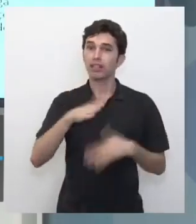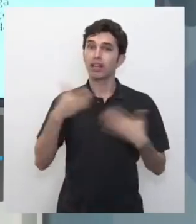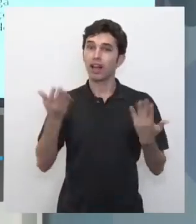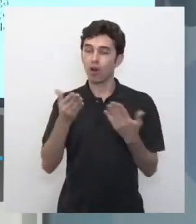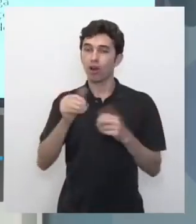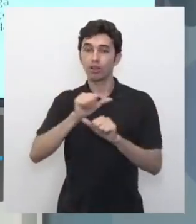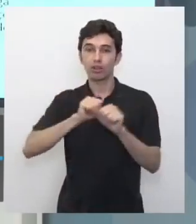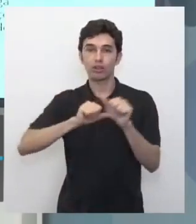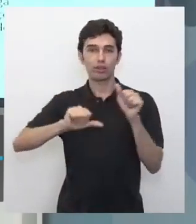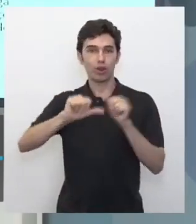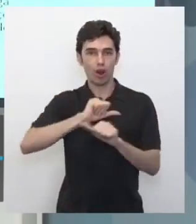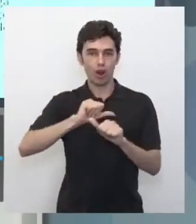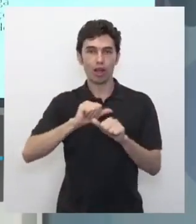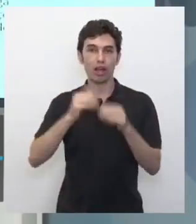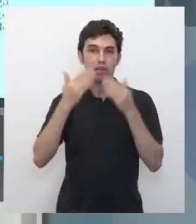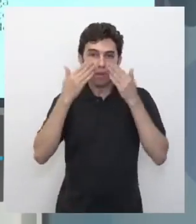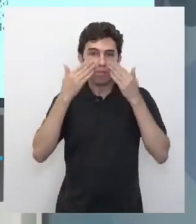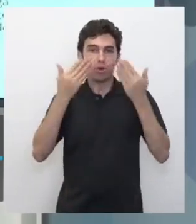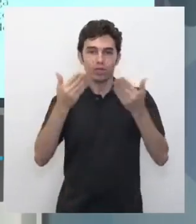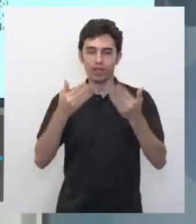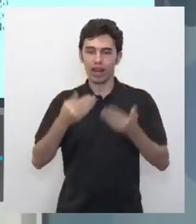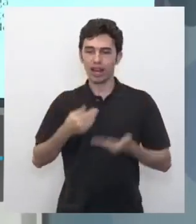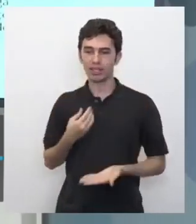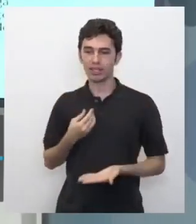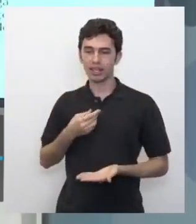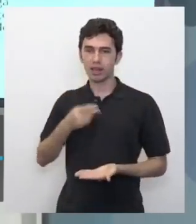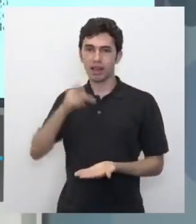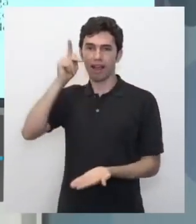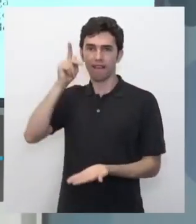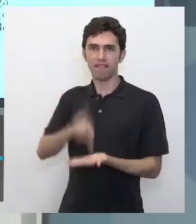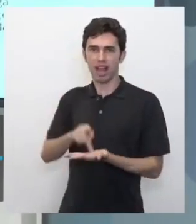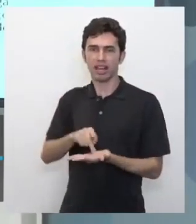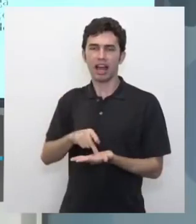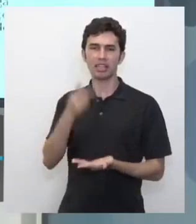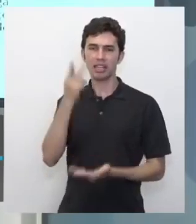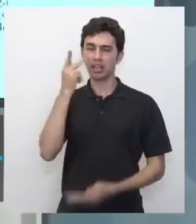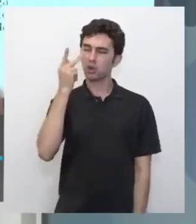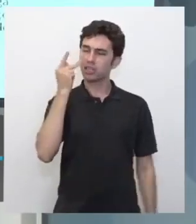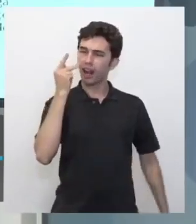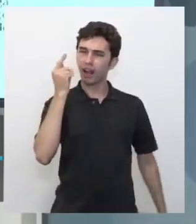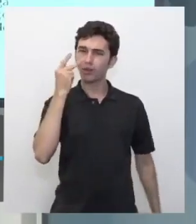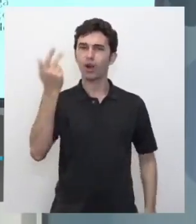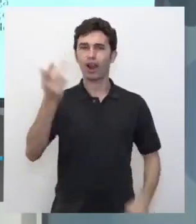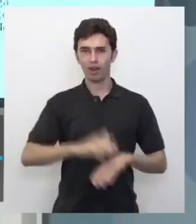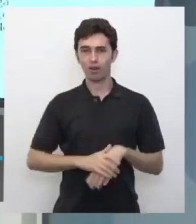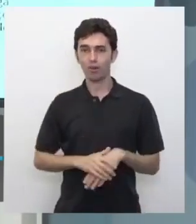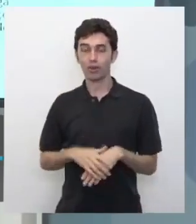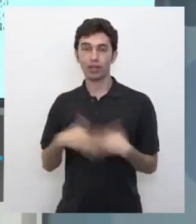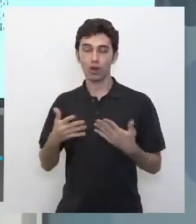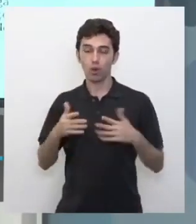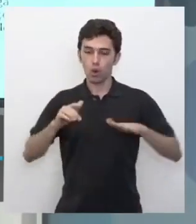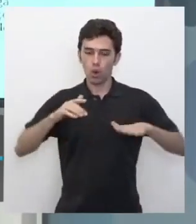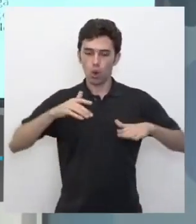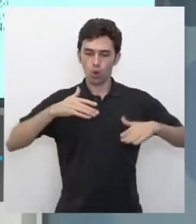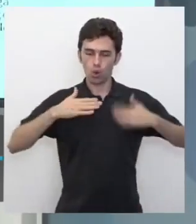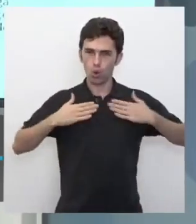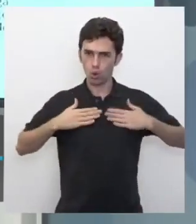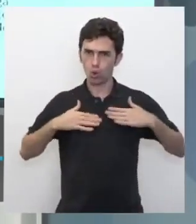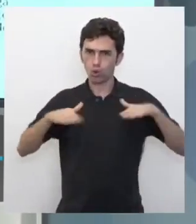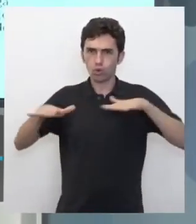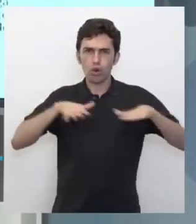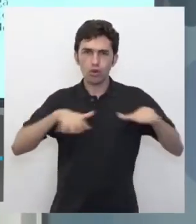movimento, ele comece, então, a assimilar essa questão da naturalidade, ou seja, o gesto da dança deve expressar uma